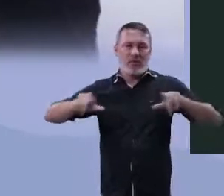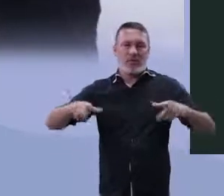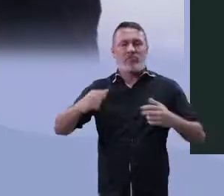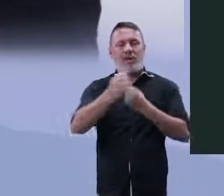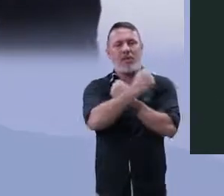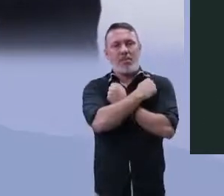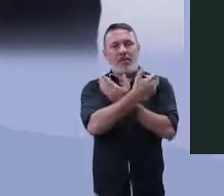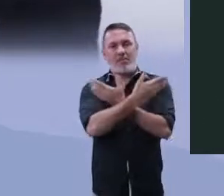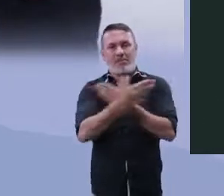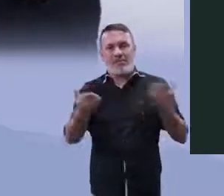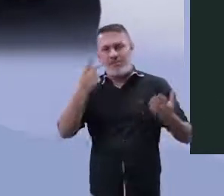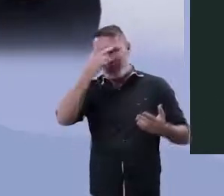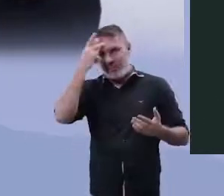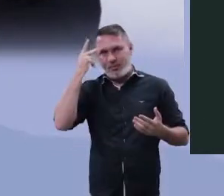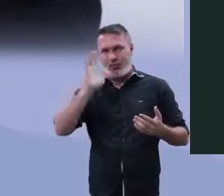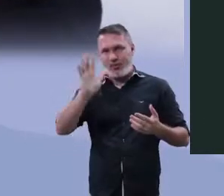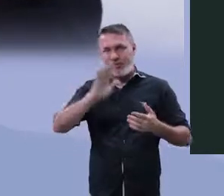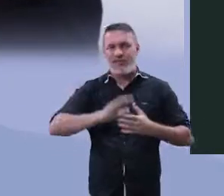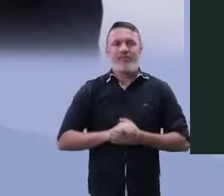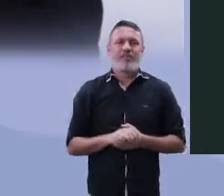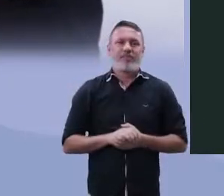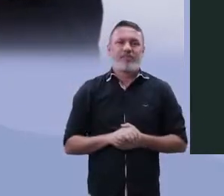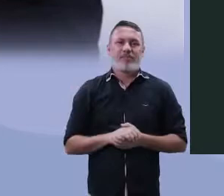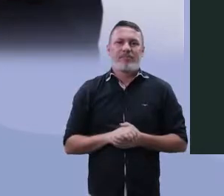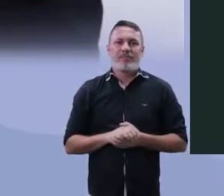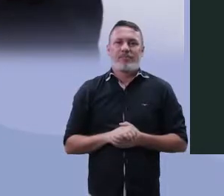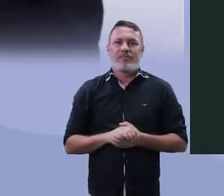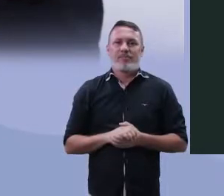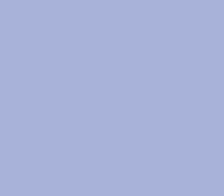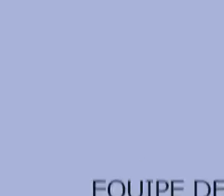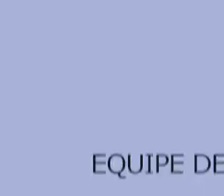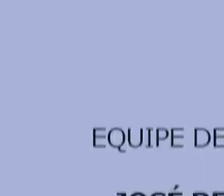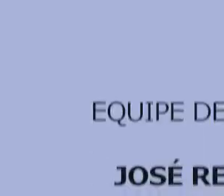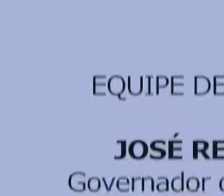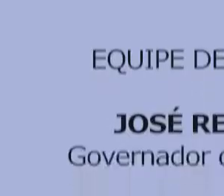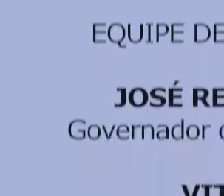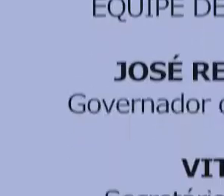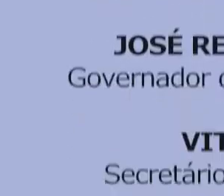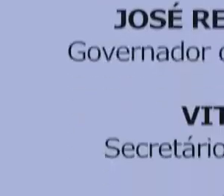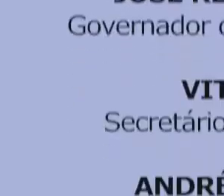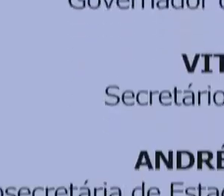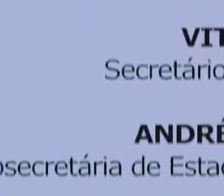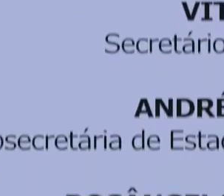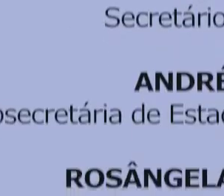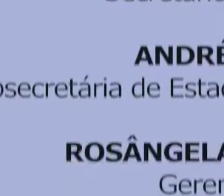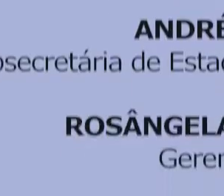contextos. Então, um grande abraço a todos. Tchau.